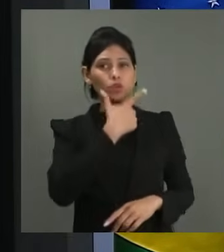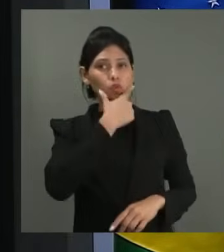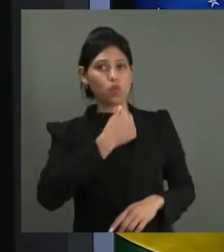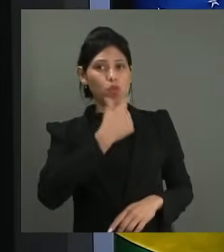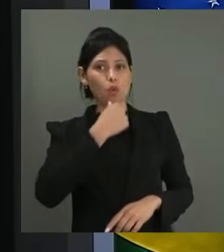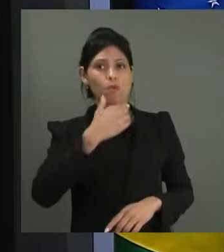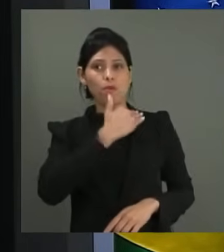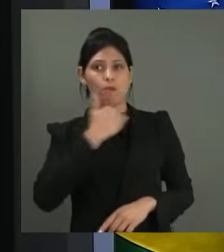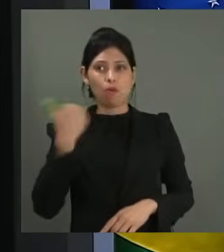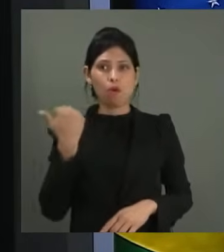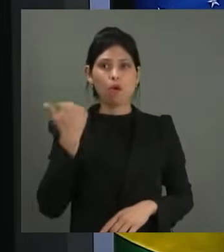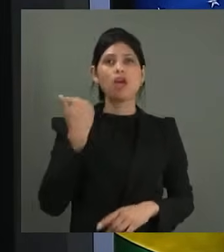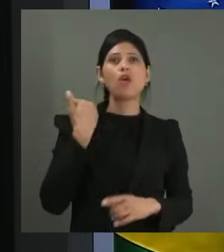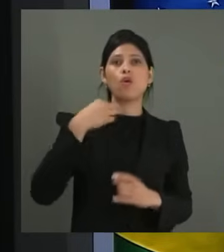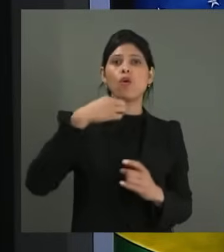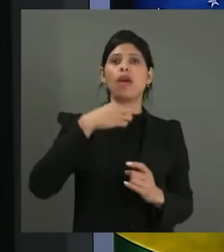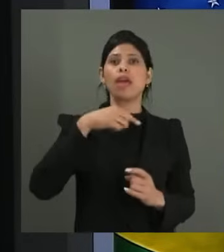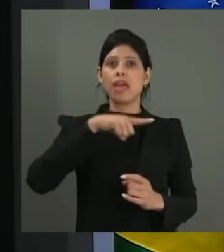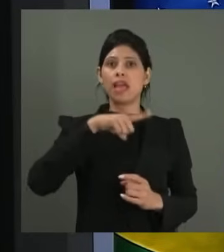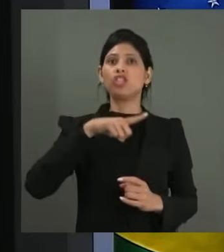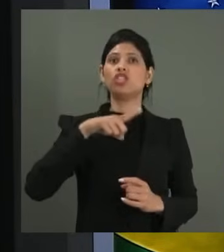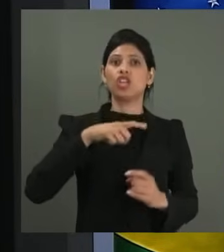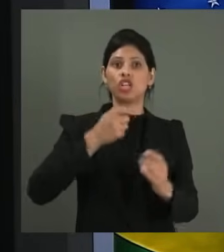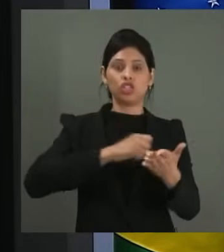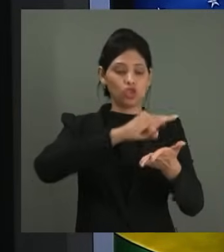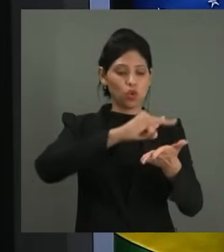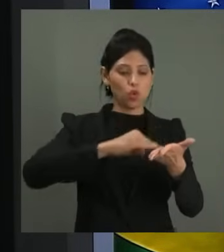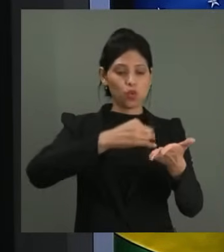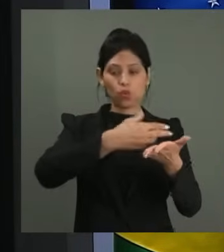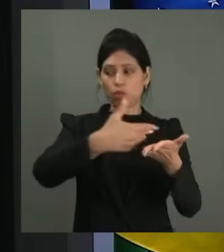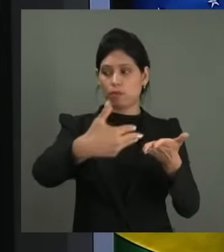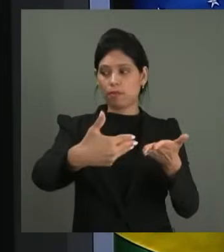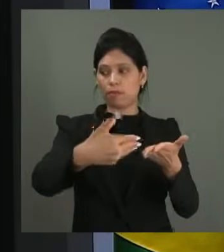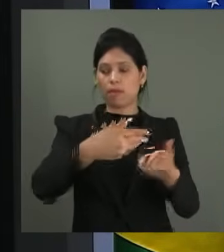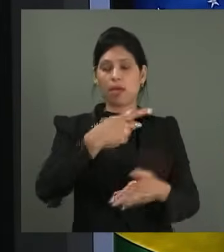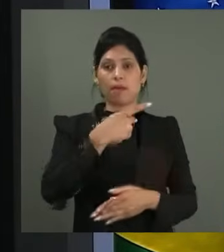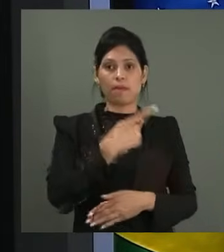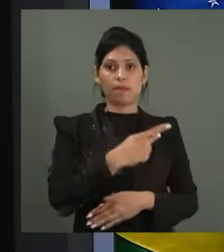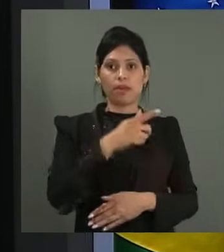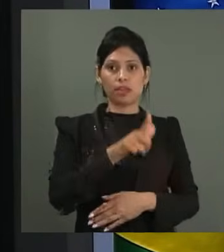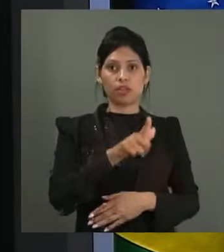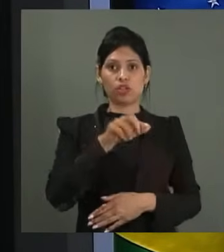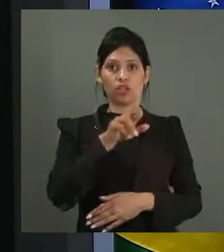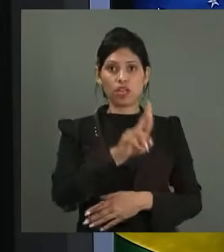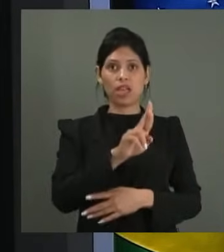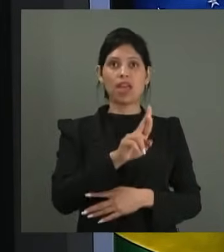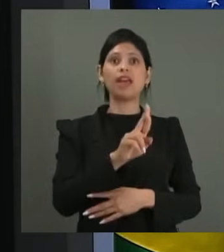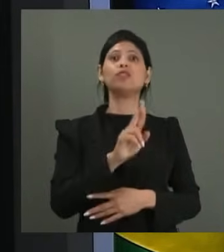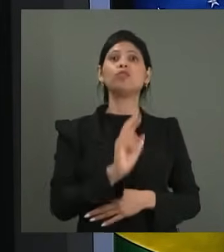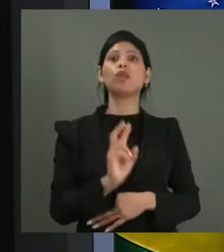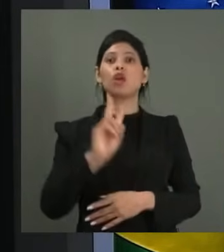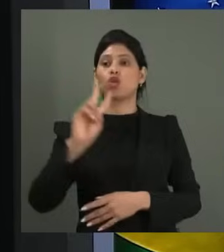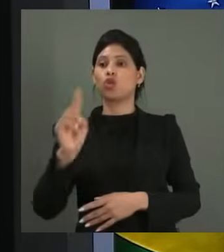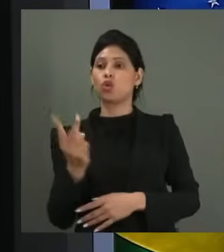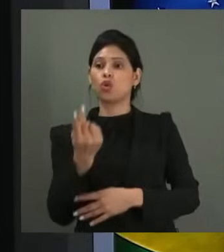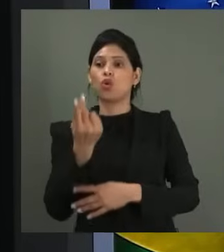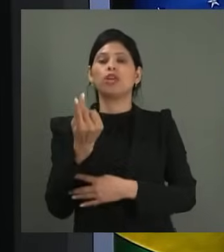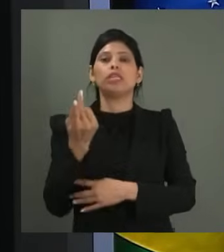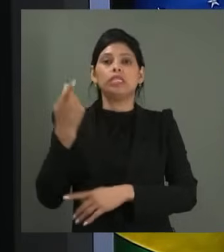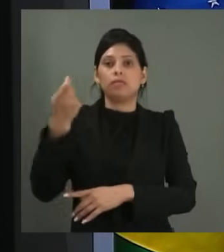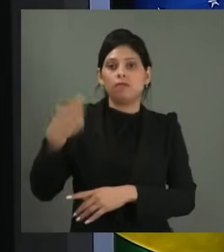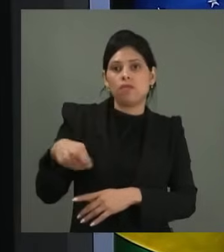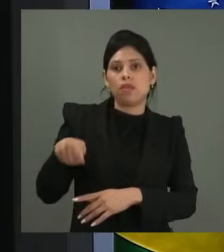acesso aos autos, que estava com parecer da PGR, para ser solto há 2 meses e meio, cheio